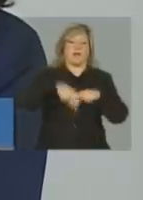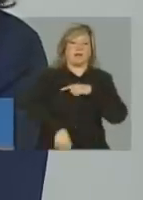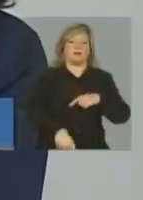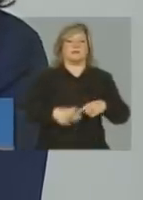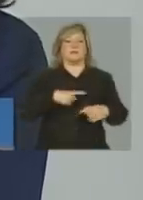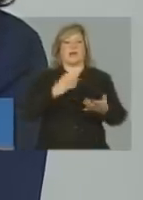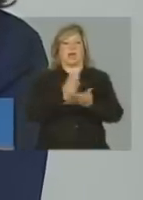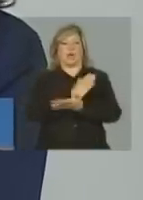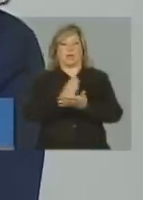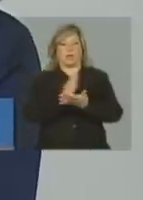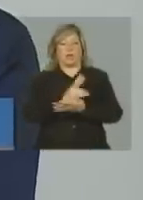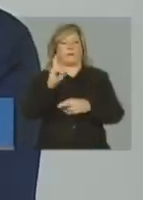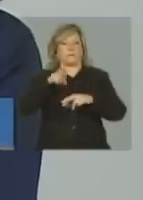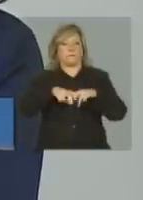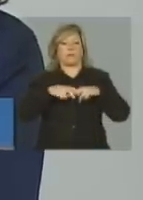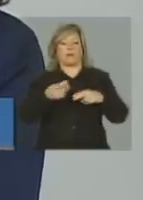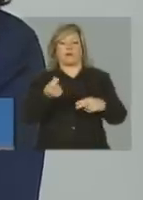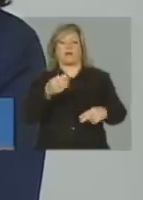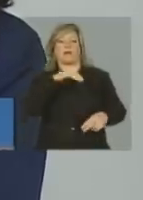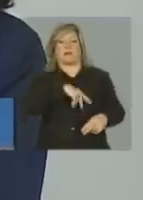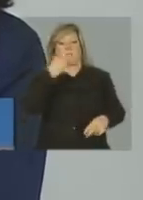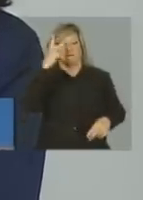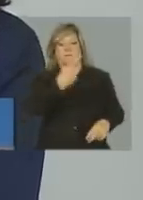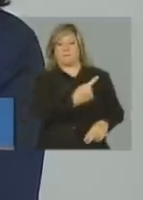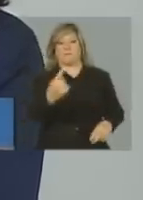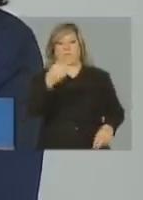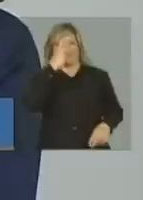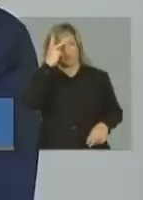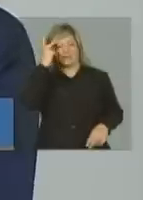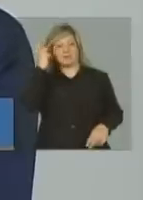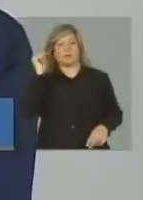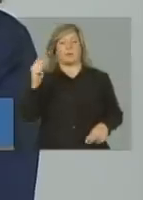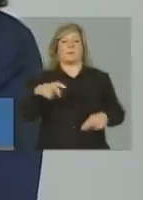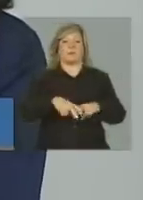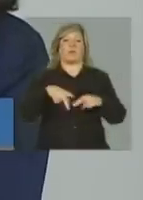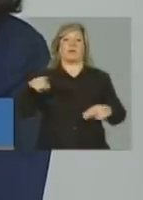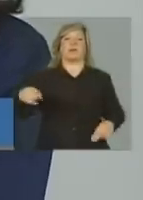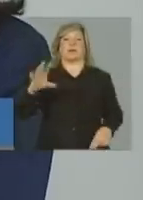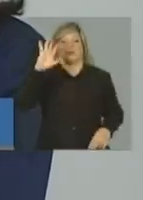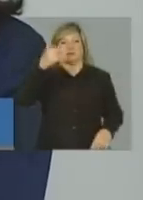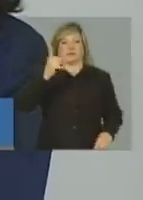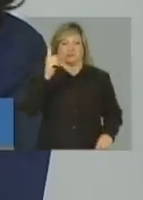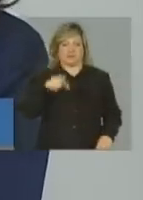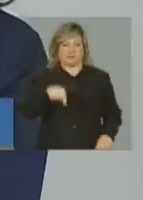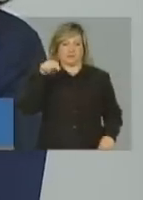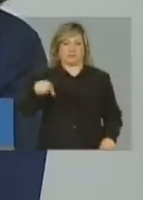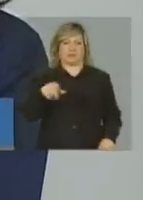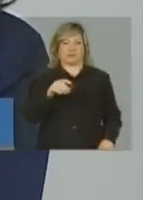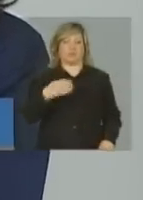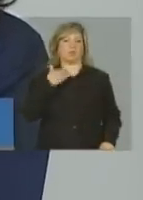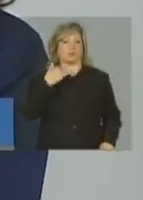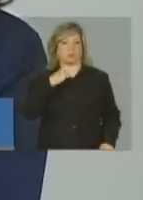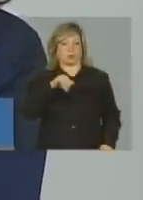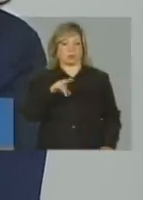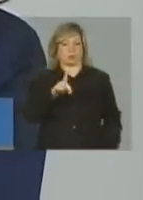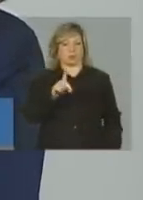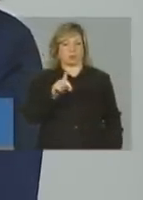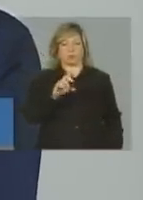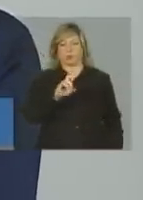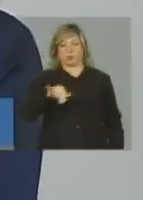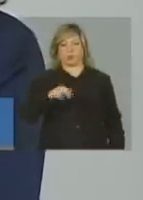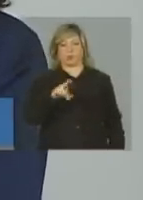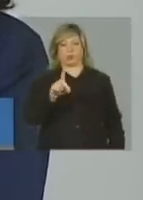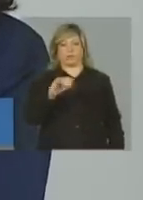o benefício por renda per capita superior pelo motivo decisão judicial. Lembrando, a CGU, ela não é um órgão